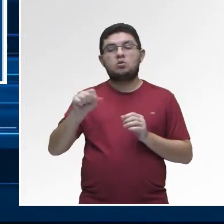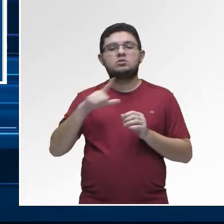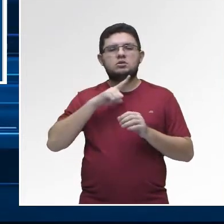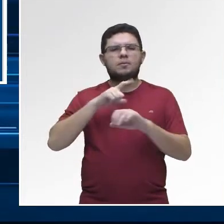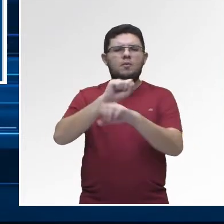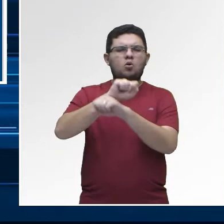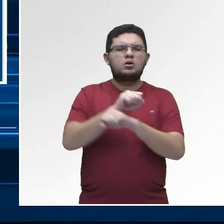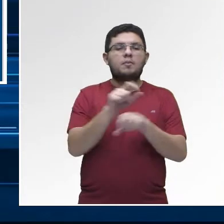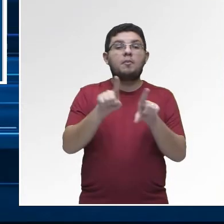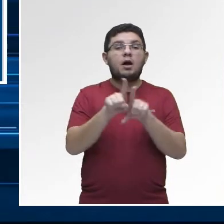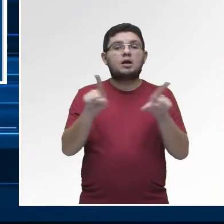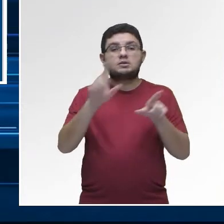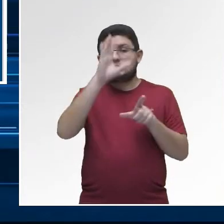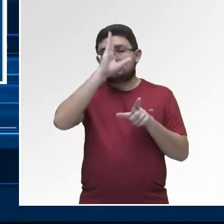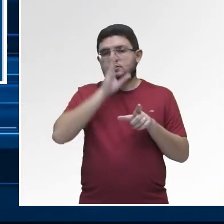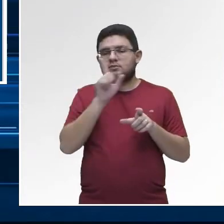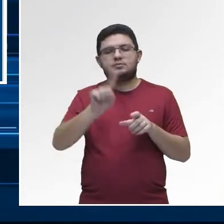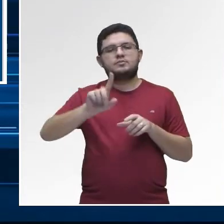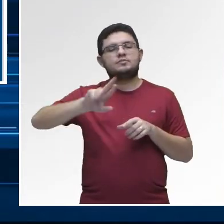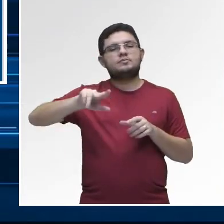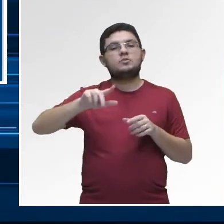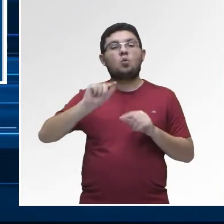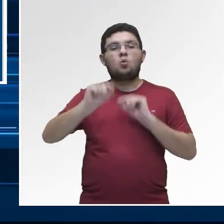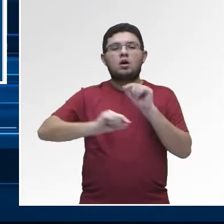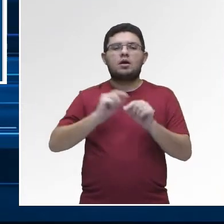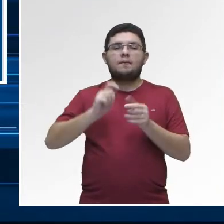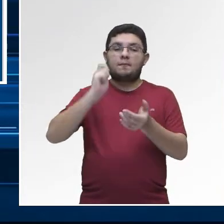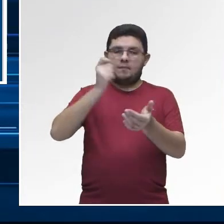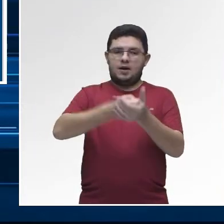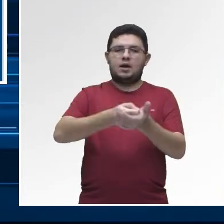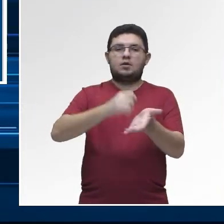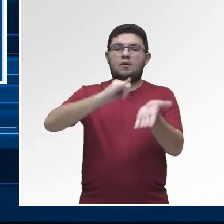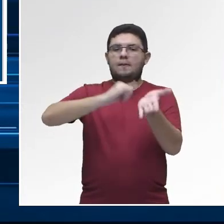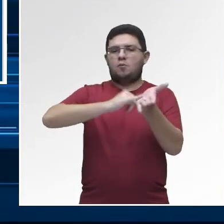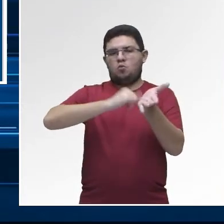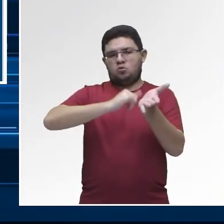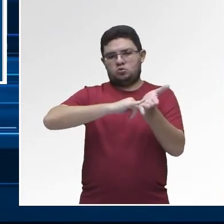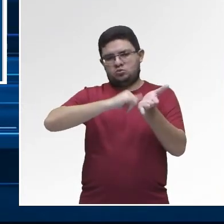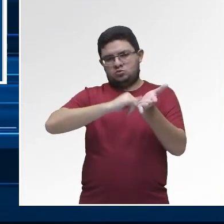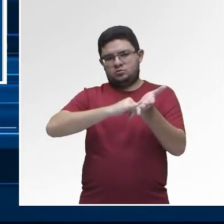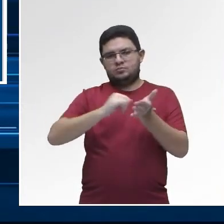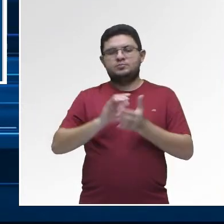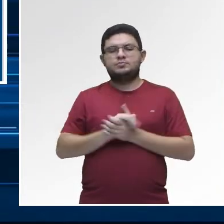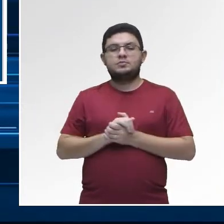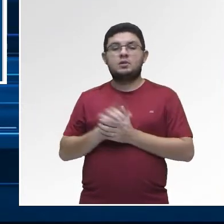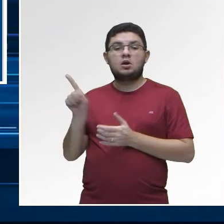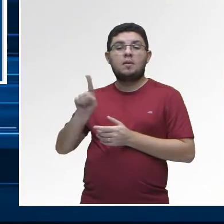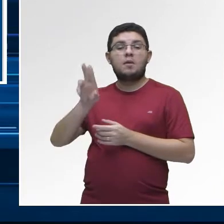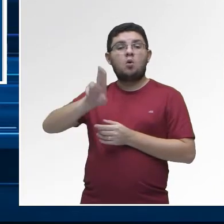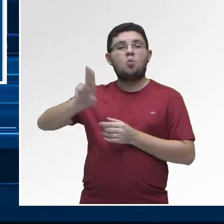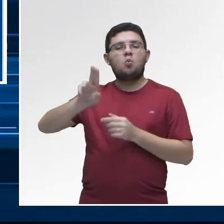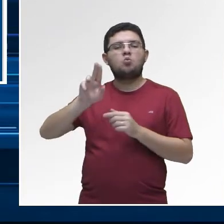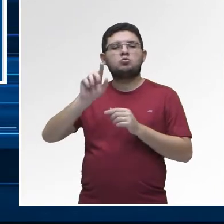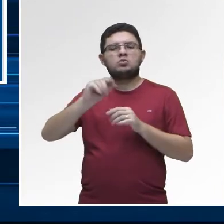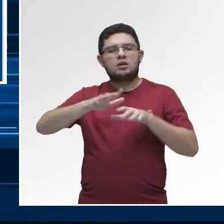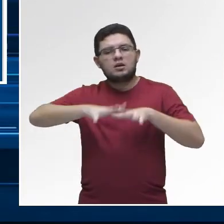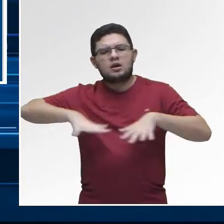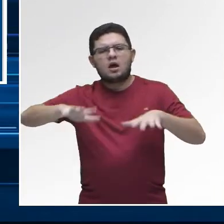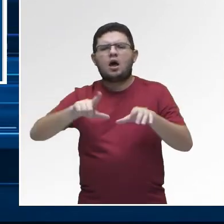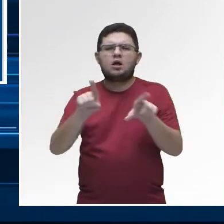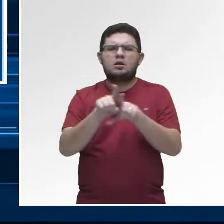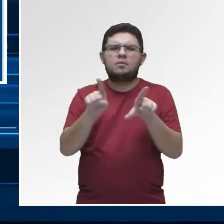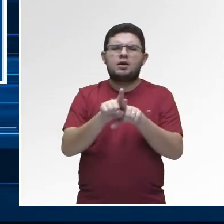em troca da proteção e do direito de uso da terra para seu sustento, os servos tinham